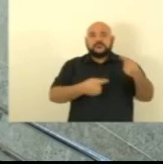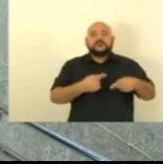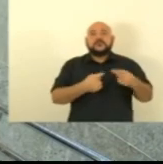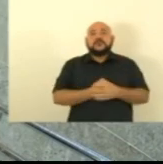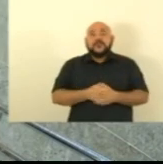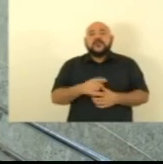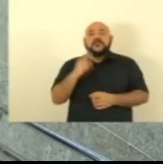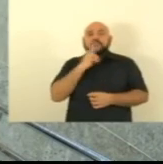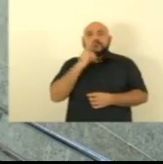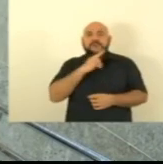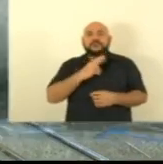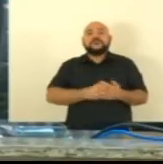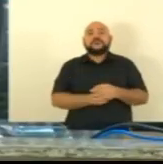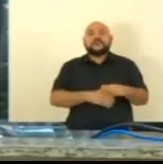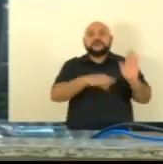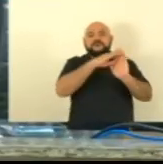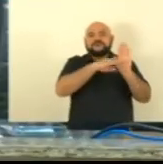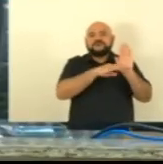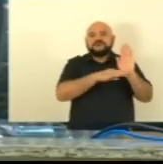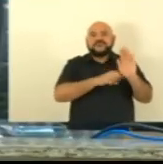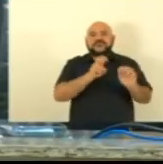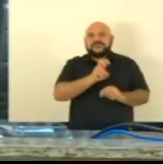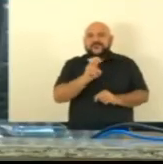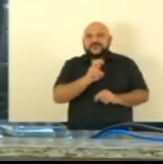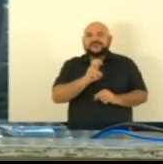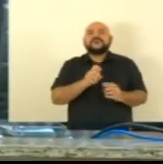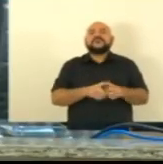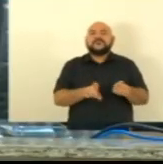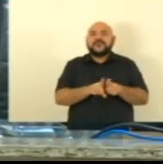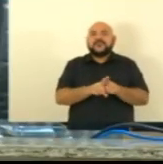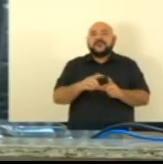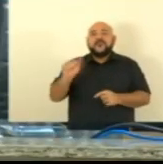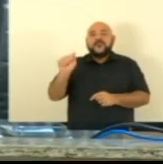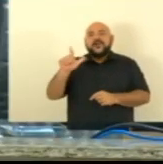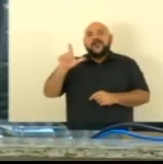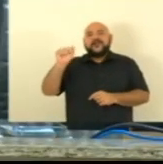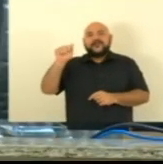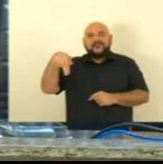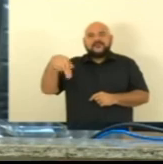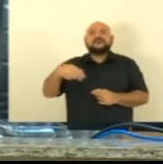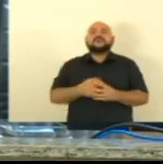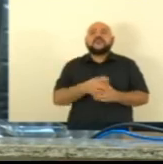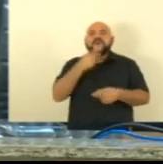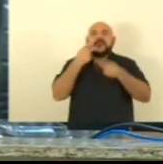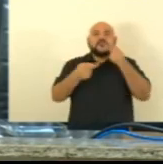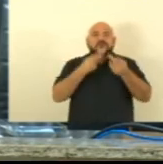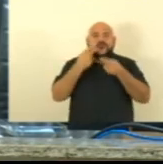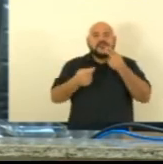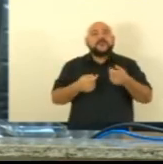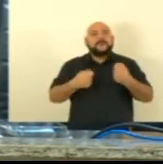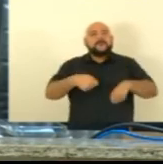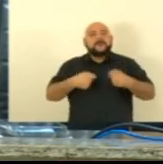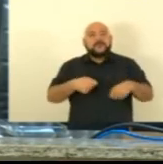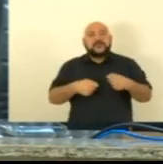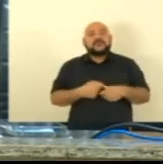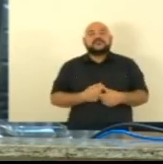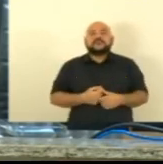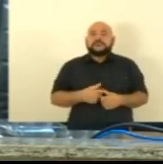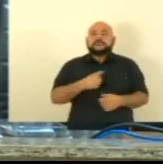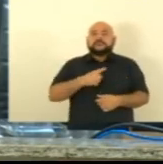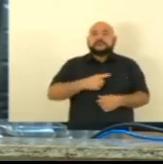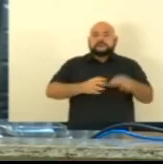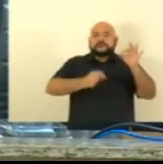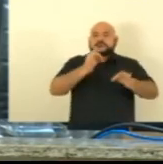projeto de lei 55/2023, deputado Alan Ferreira, que estabelece penalidade administrativa às pessoas físicas e jurídicas e aos